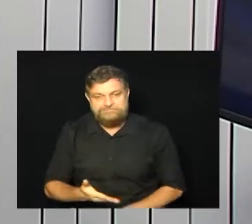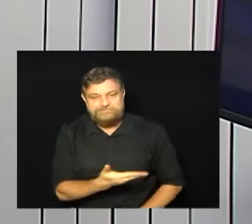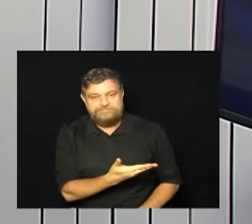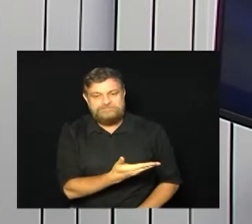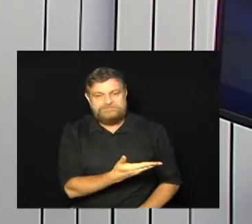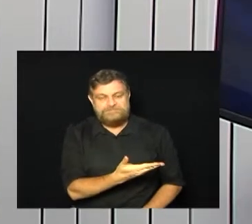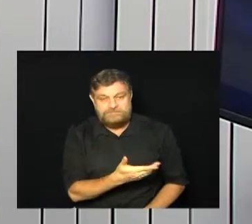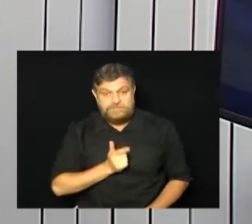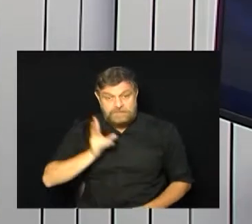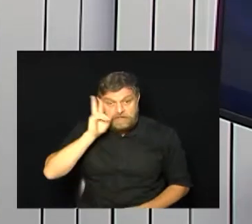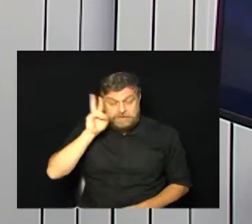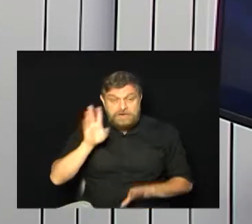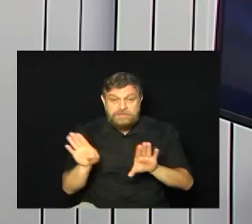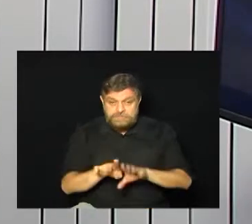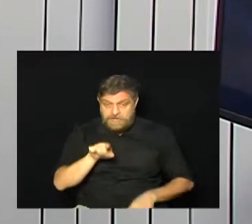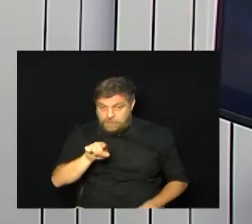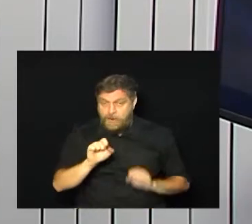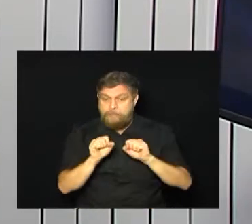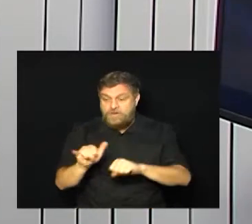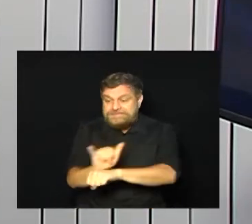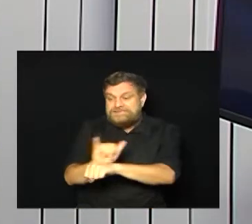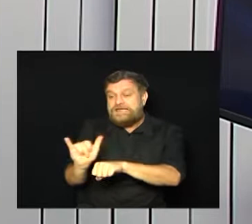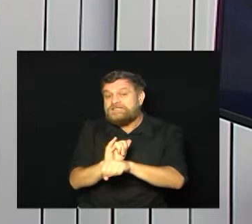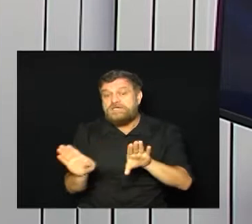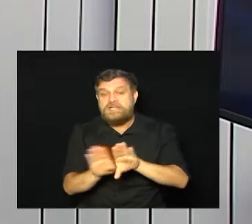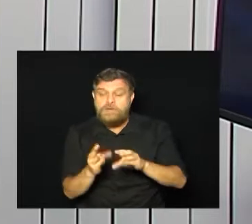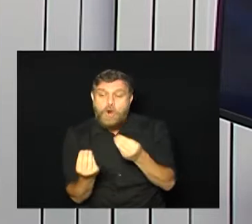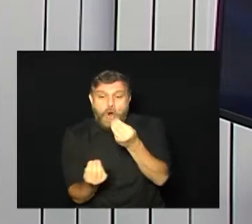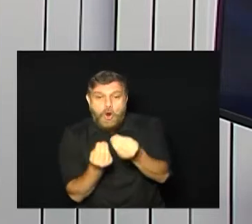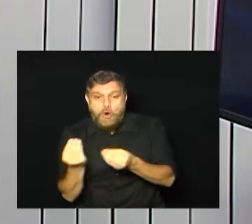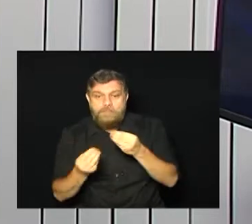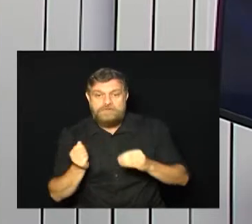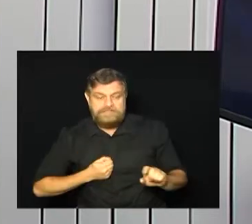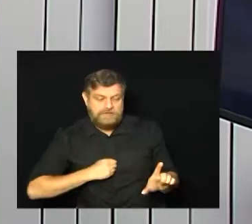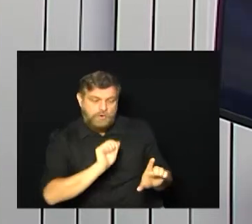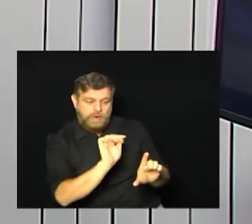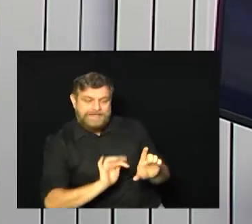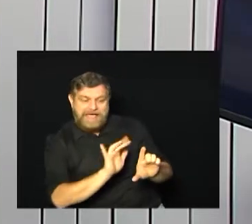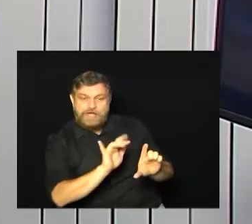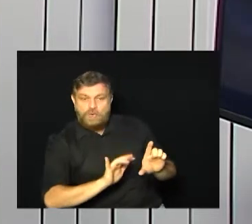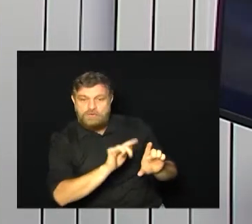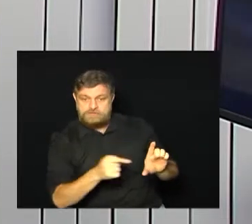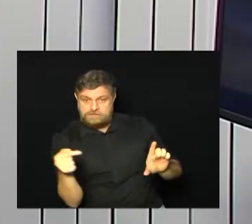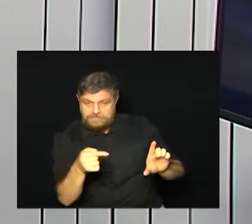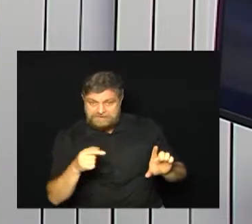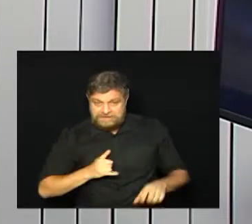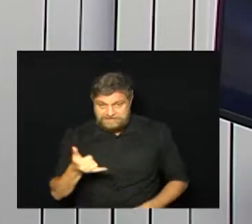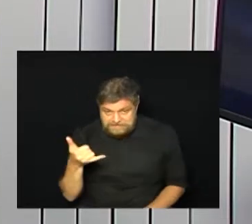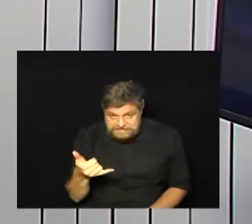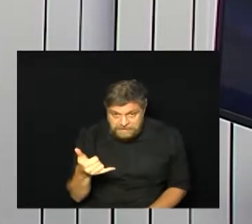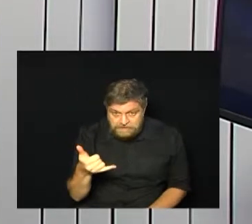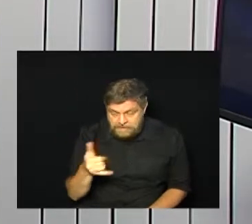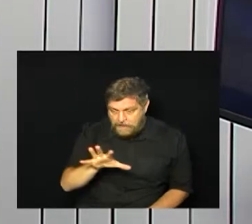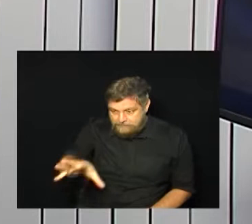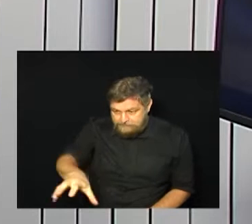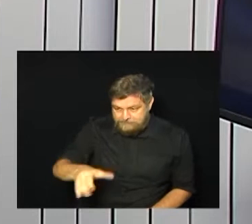978293776. Lembrando sempre, hein, você tem a opção de enviar uma mensagem através do nosso QR Code. Tá com o seu celular aí perto?